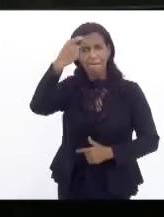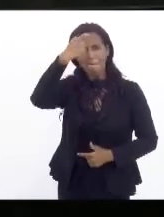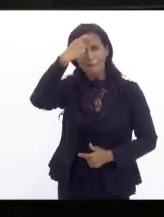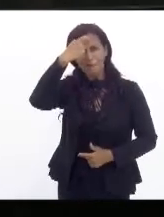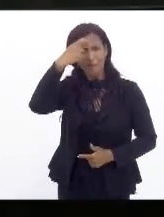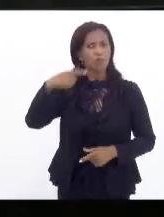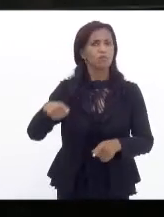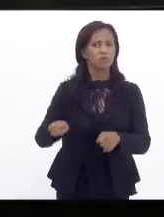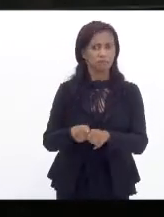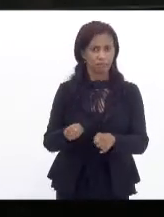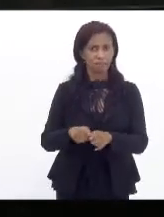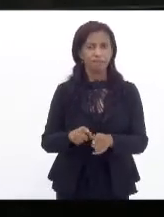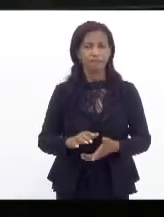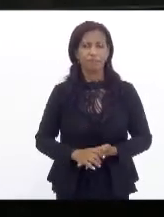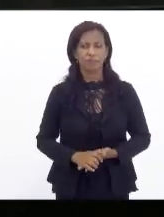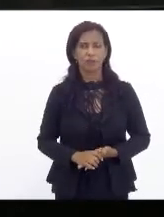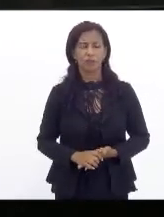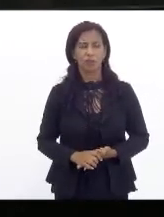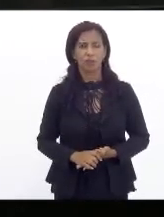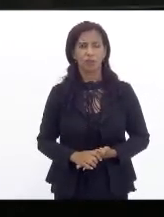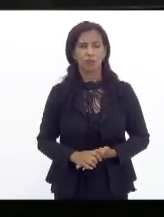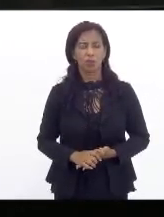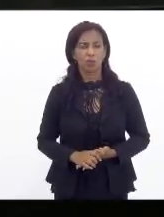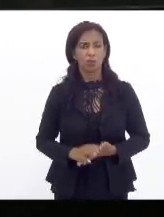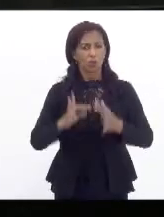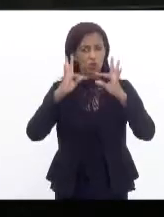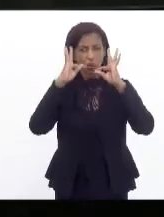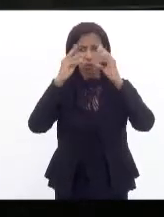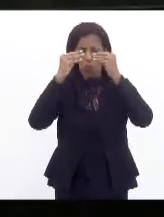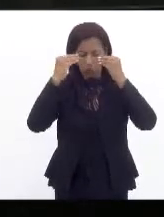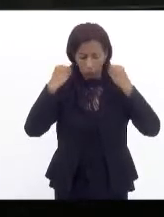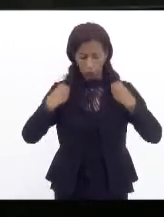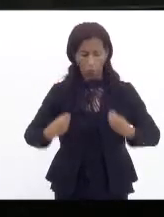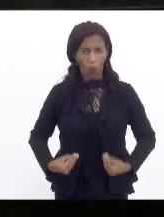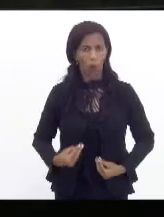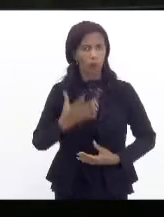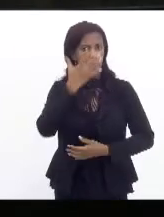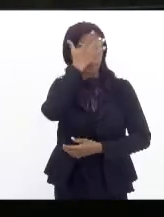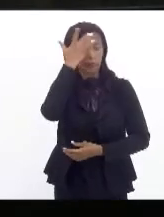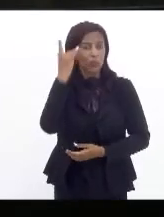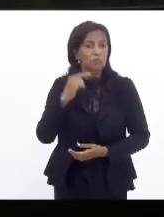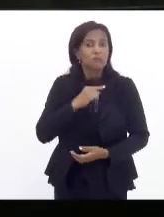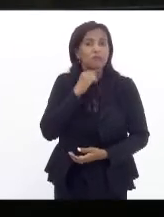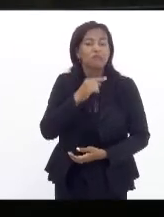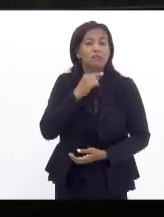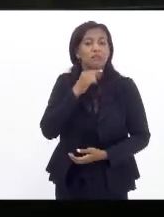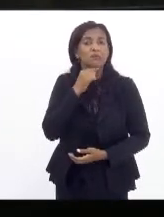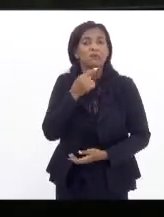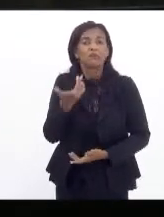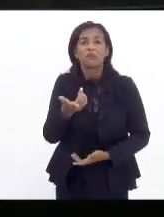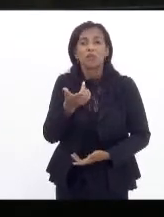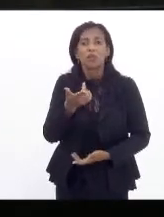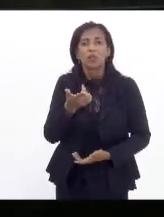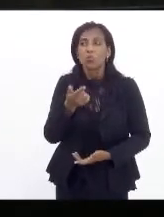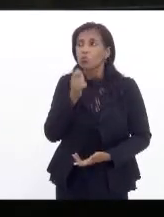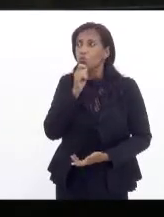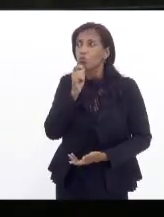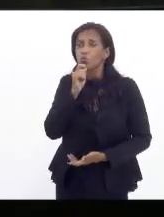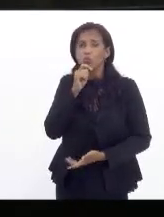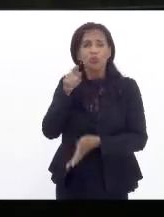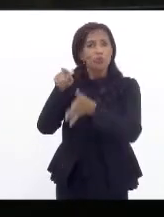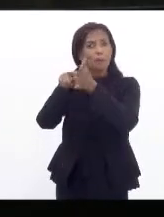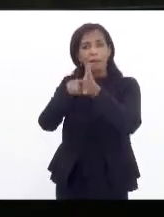mental também, do organismo, da pessoa, e a gente não tem aí uma pesquisa,